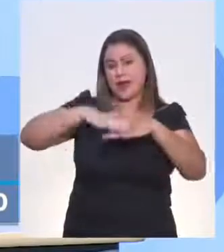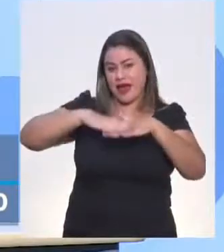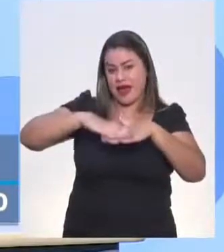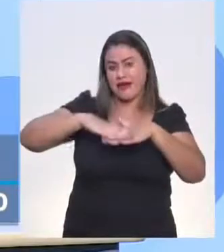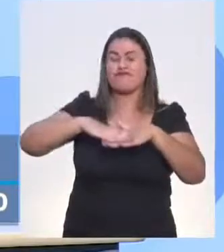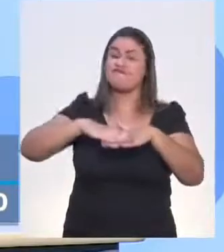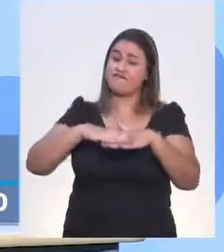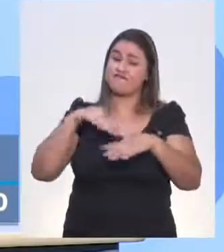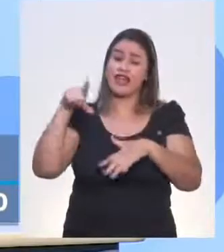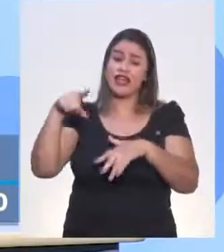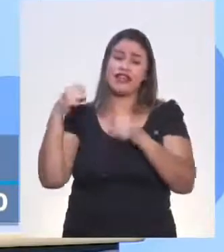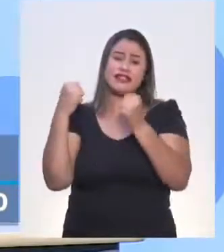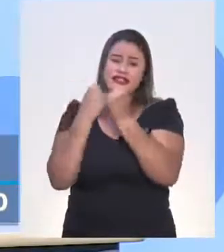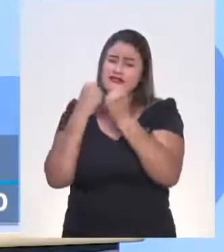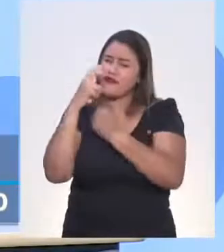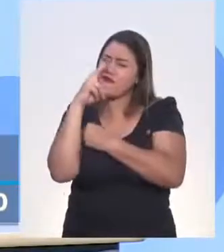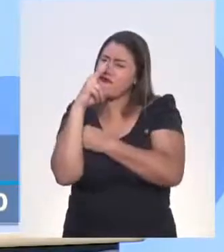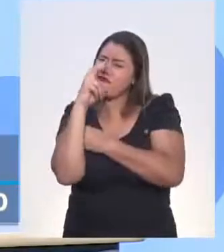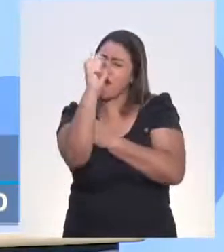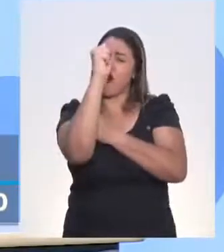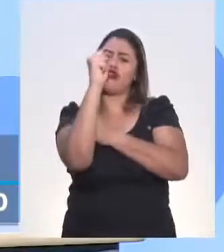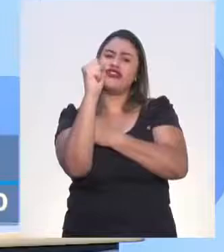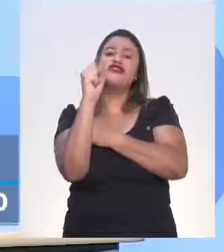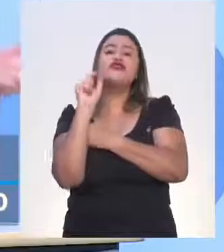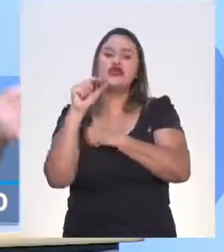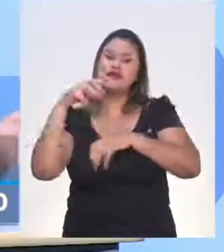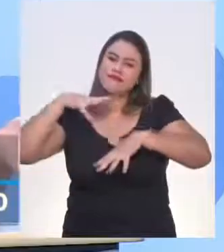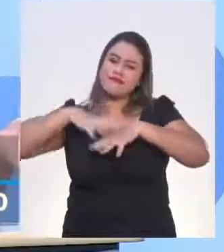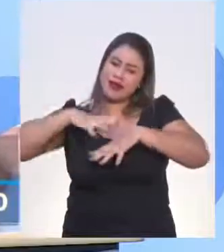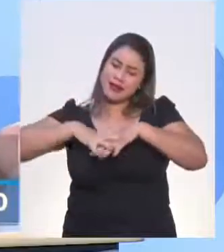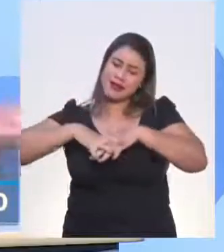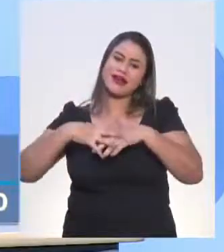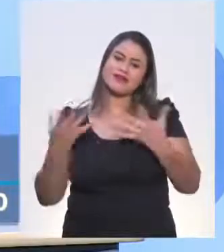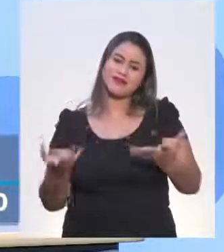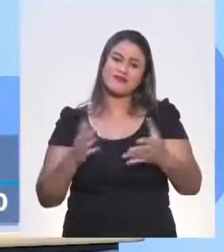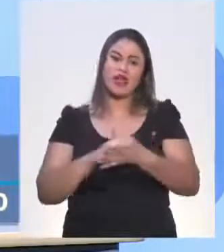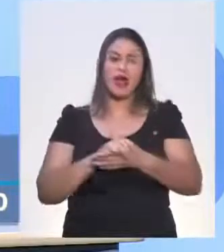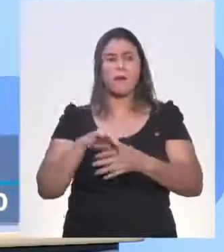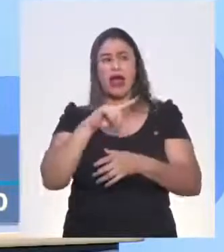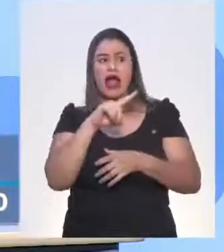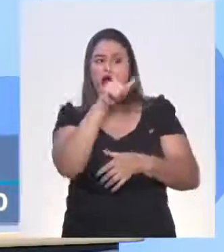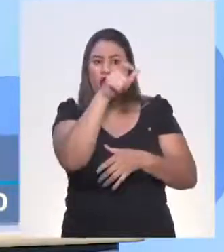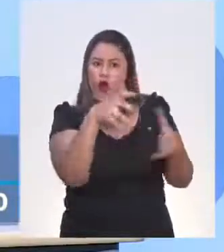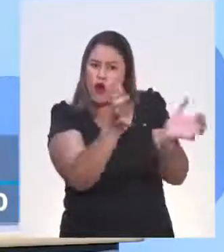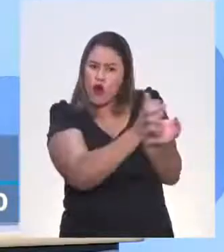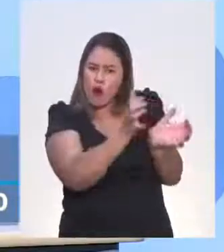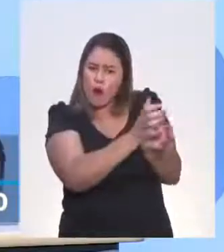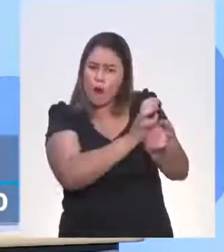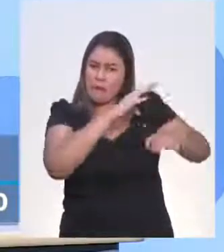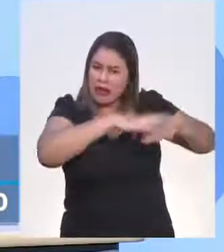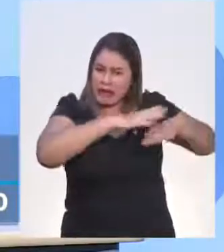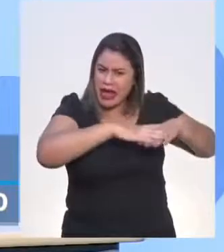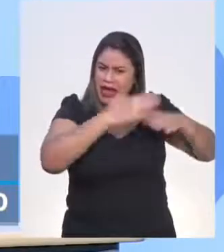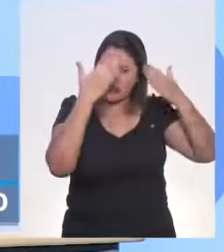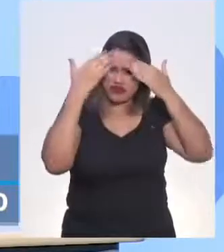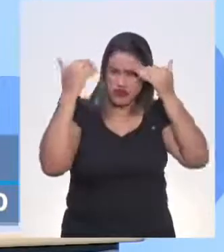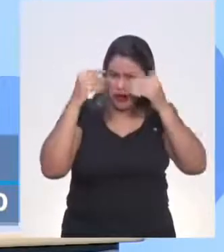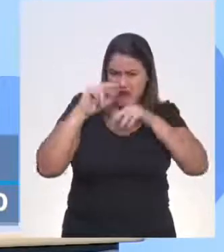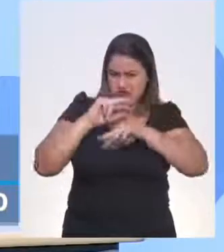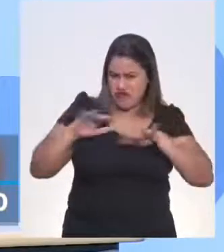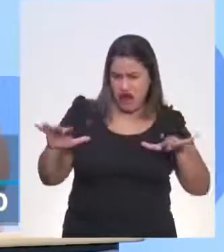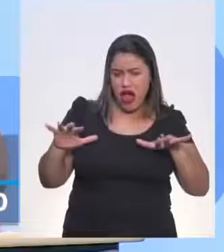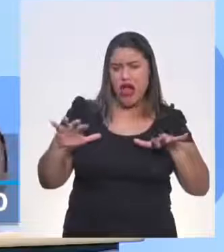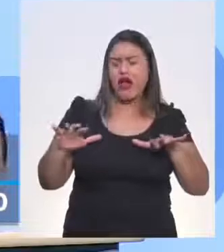Então, ele era um defensor ferrenho da matemática, não só para os matemáticos, para a gente, para o Jonas, na aula de